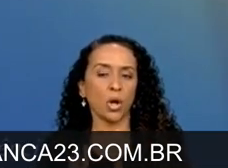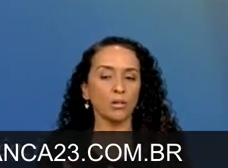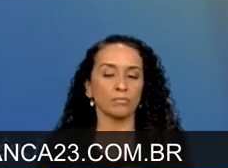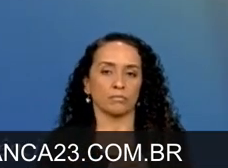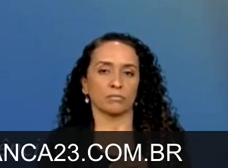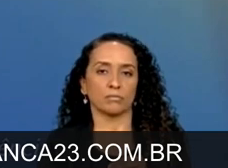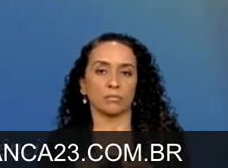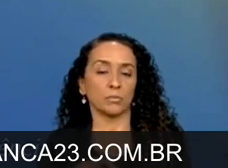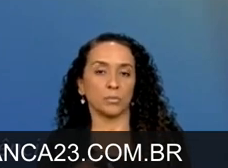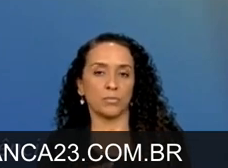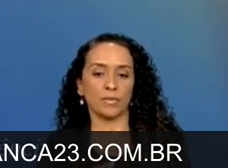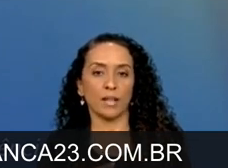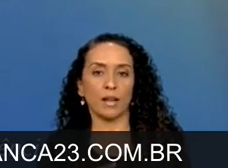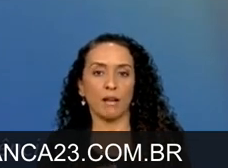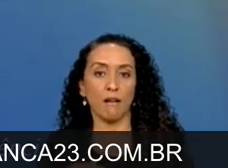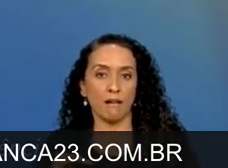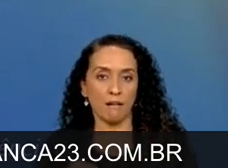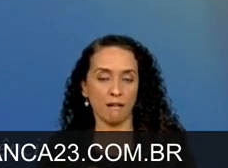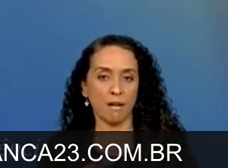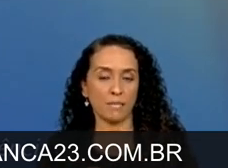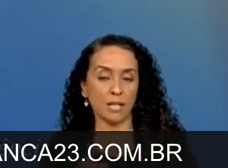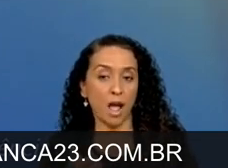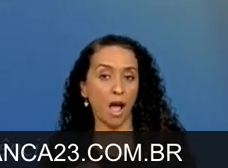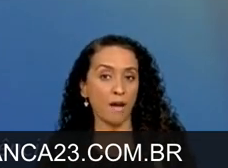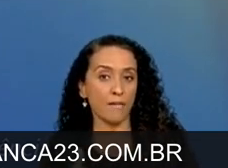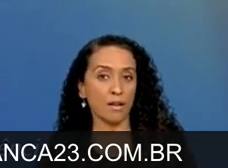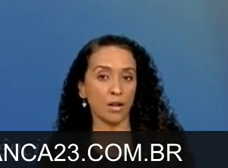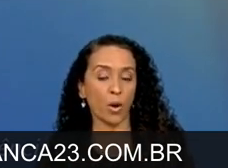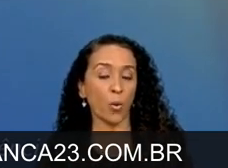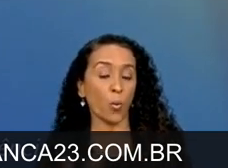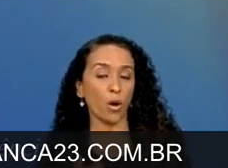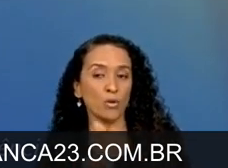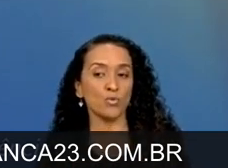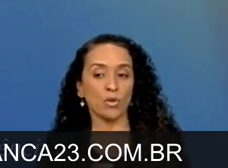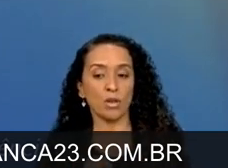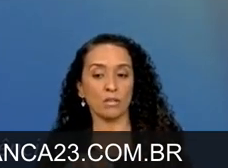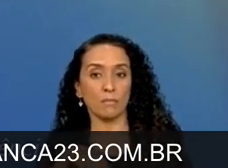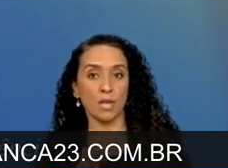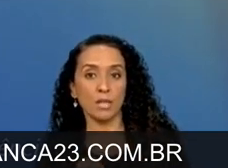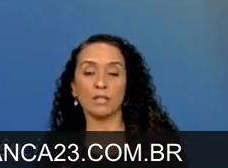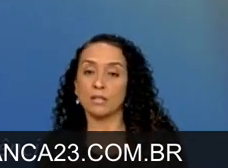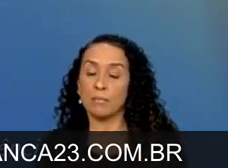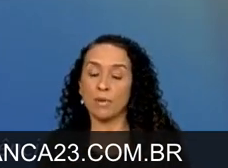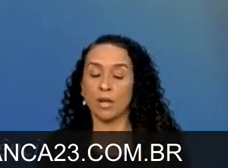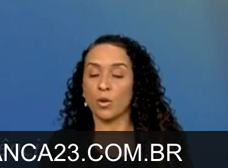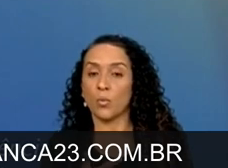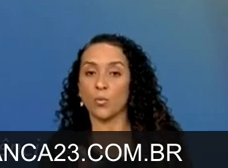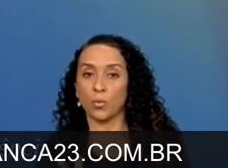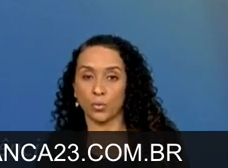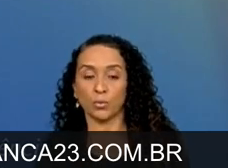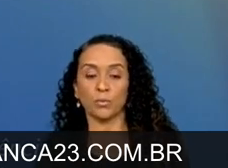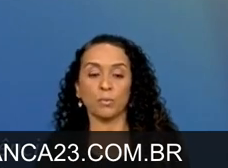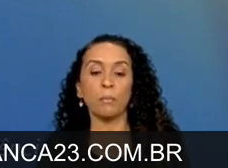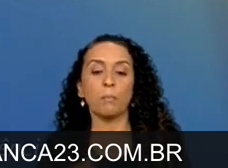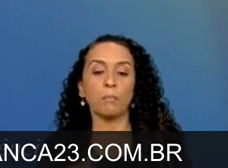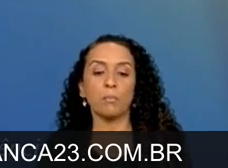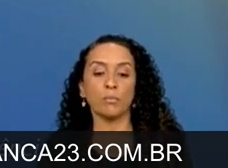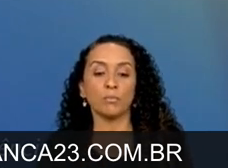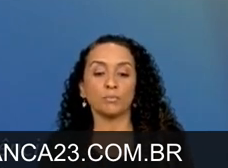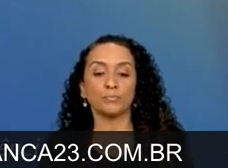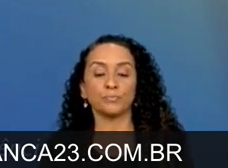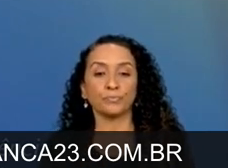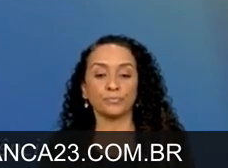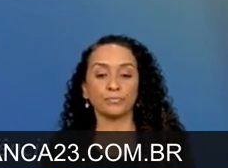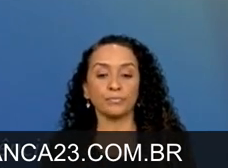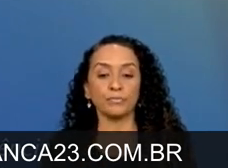complementares, de forma que a Defesa Civil vai ter que avaliar quando usar o SMS e quando usar o Cell Broadcasting. Por quê?